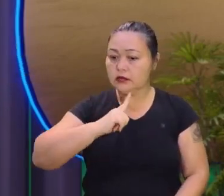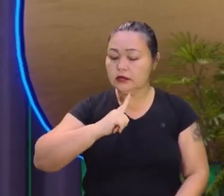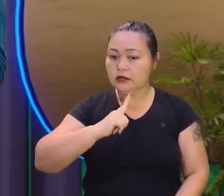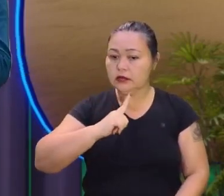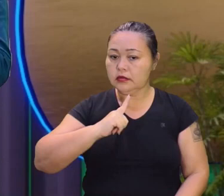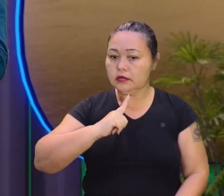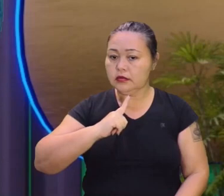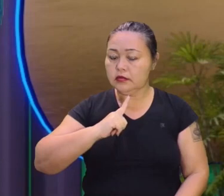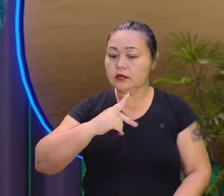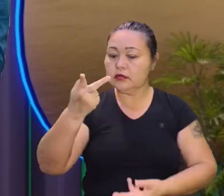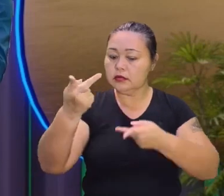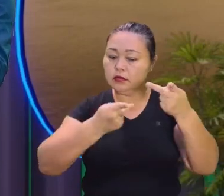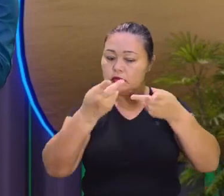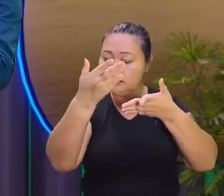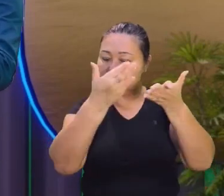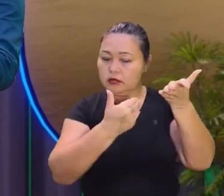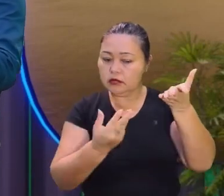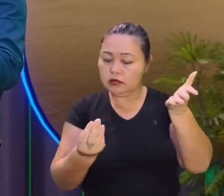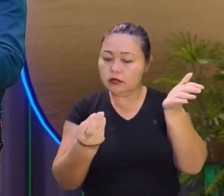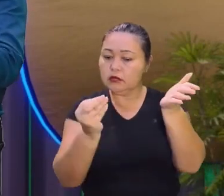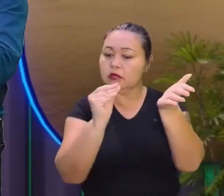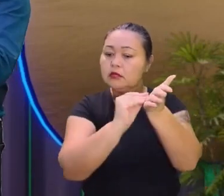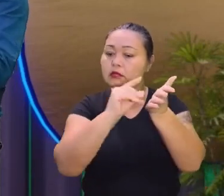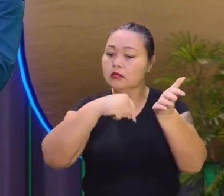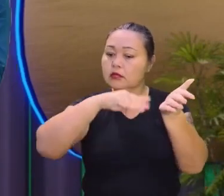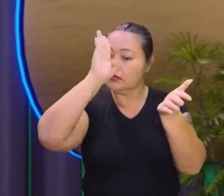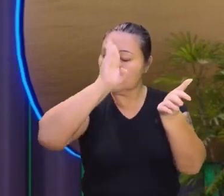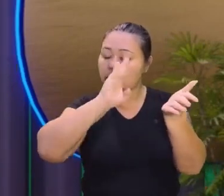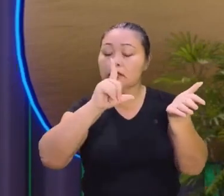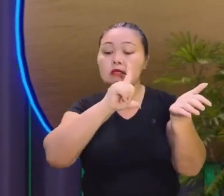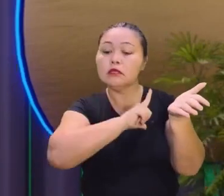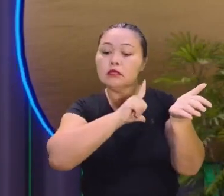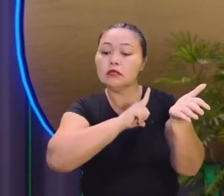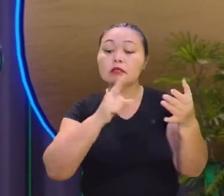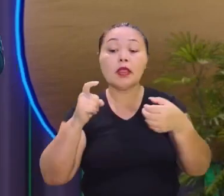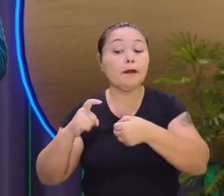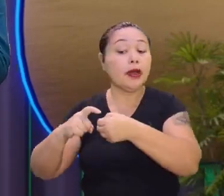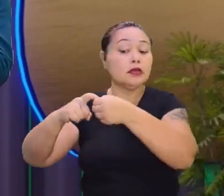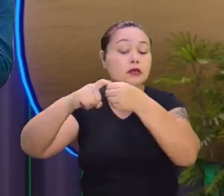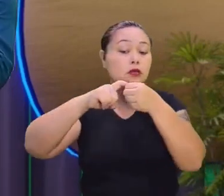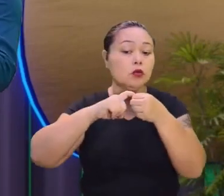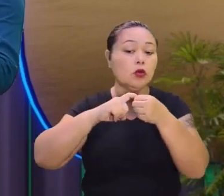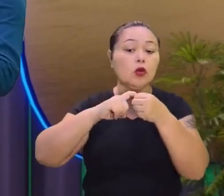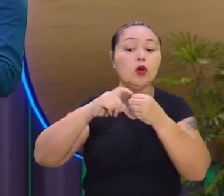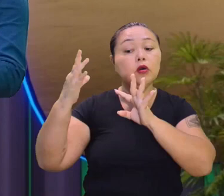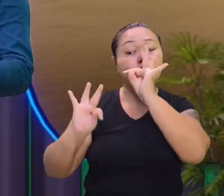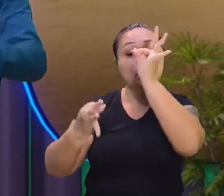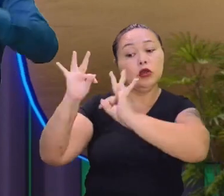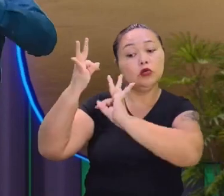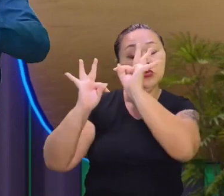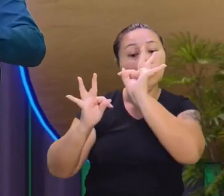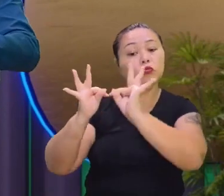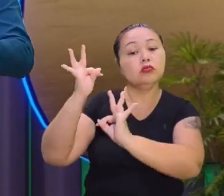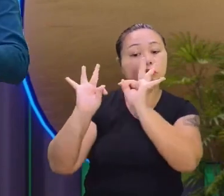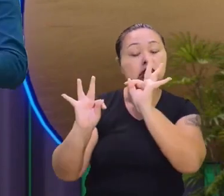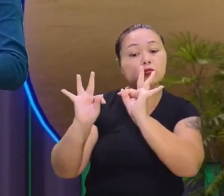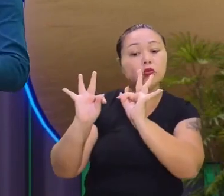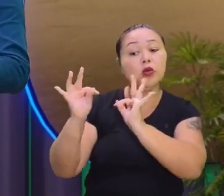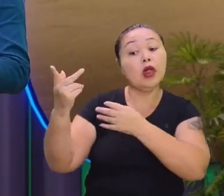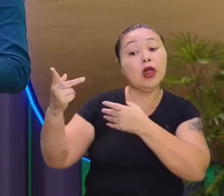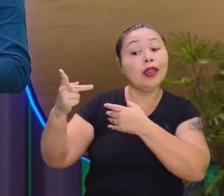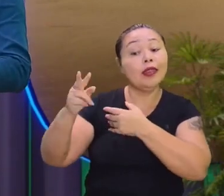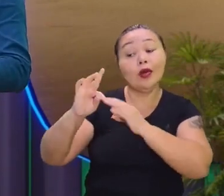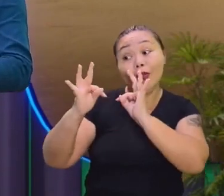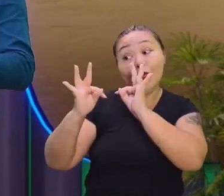ele ter sido implementado no Brasil, tivemos que fazer parcerias com tecnologias que, inclusive, não